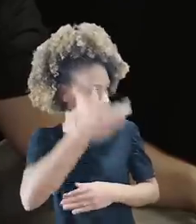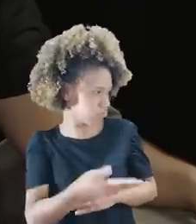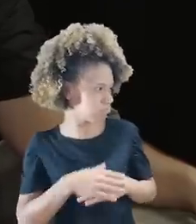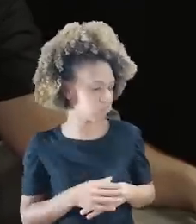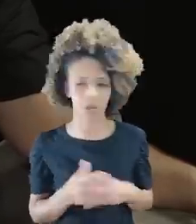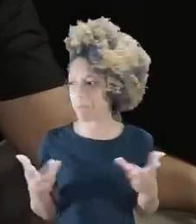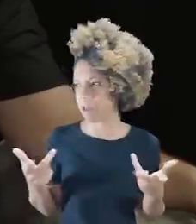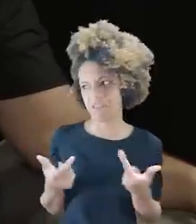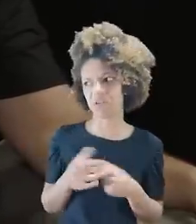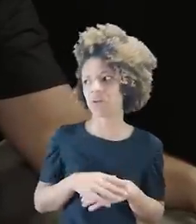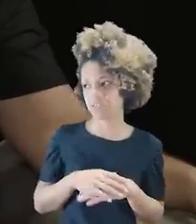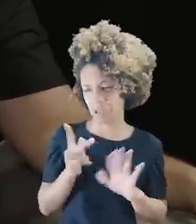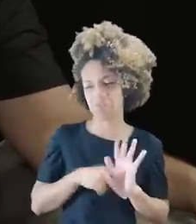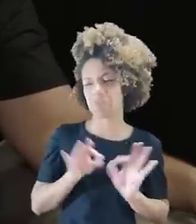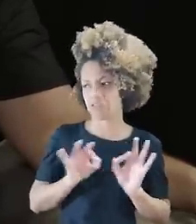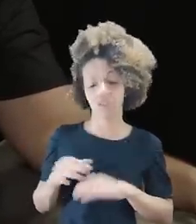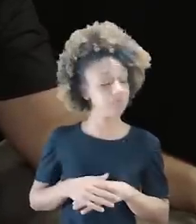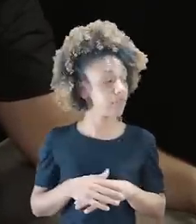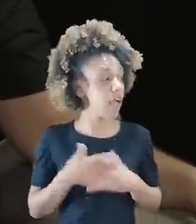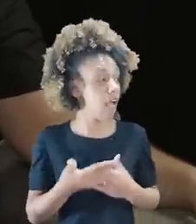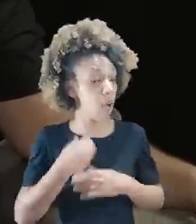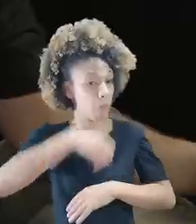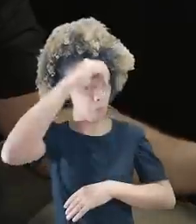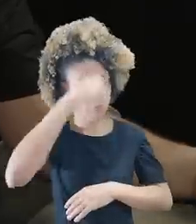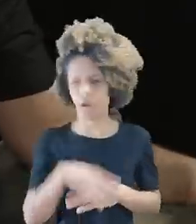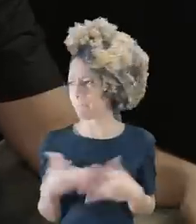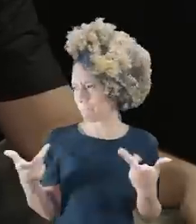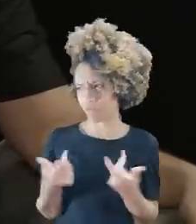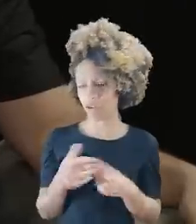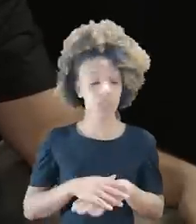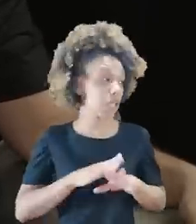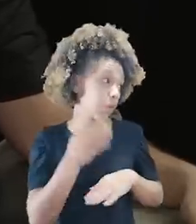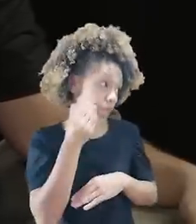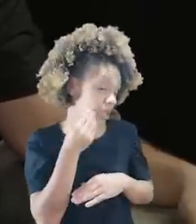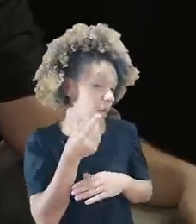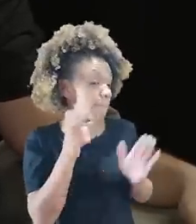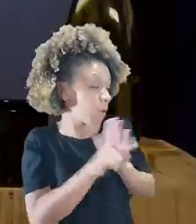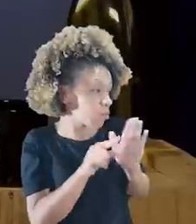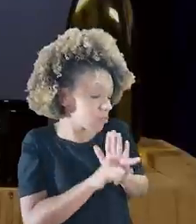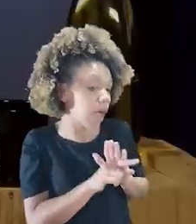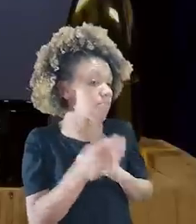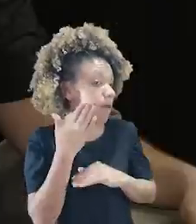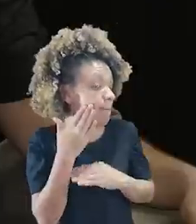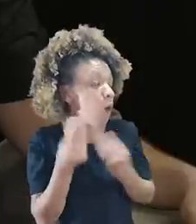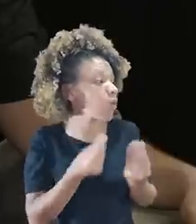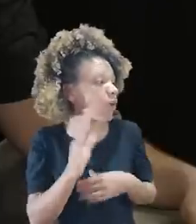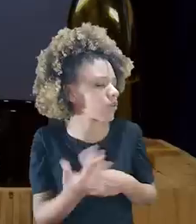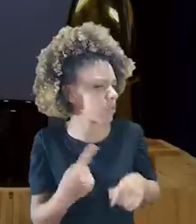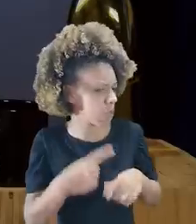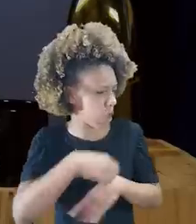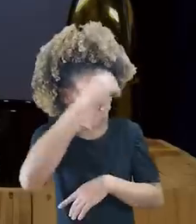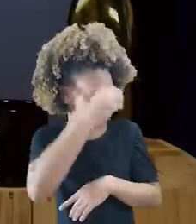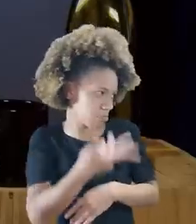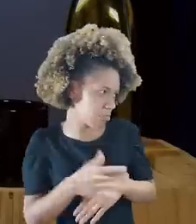virando de coração mesmo sabe por quê Porque achismos mais uma vez existe uma de você ser ch machismo se progama que a